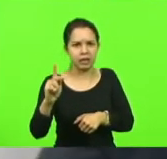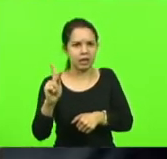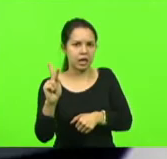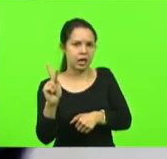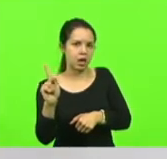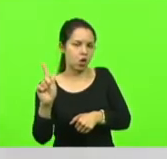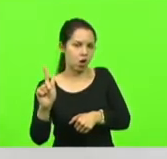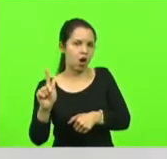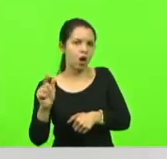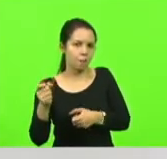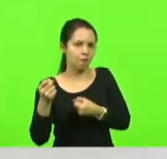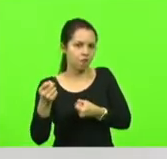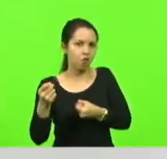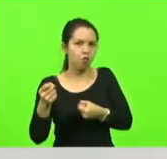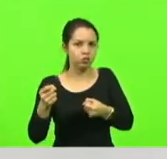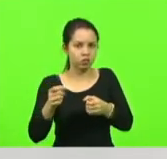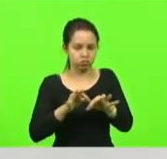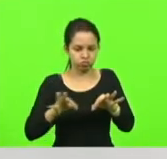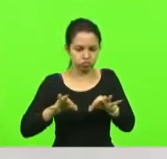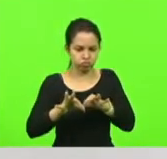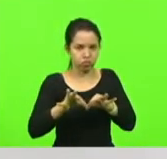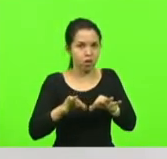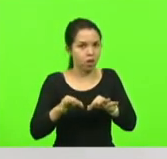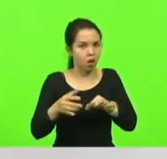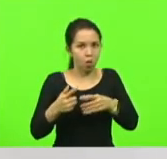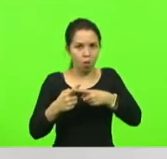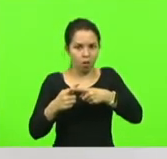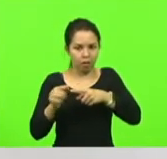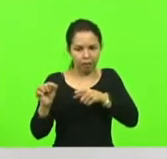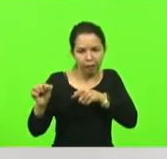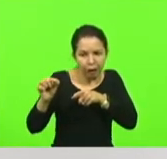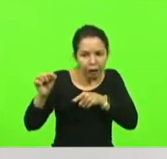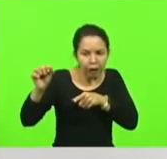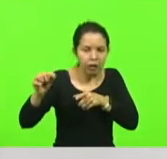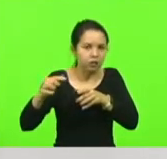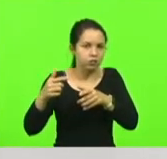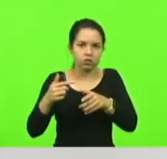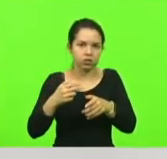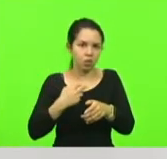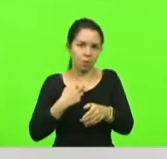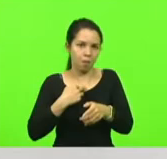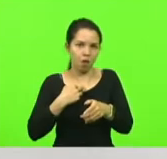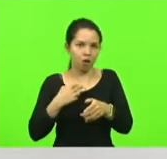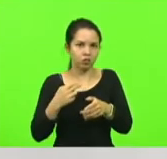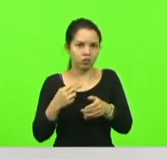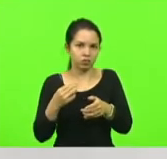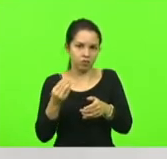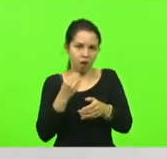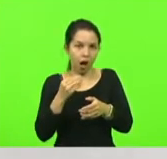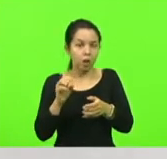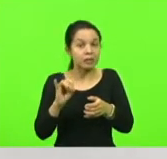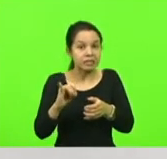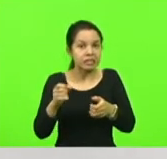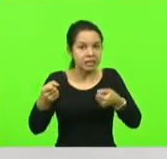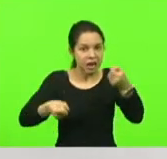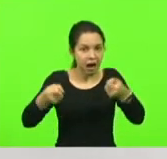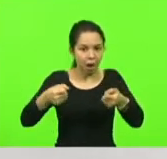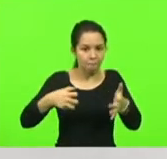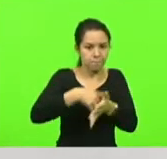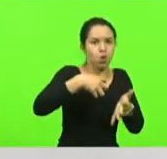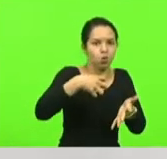realmente não pode ter nenhum tipo de fissura, nenhum tipo de fadiga. Se envolveu num acidente de trânsito, tem que passar por uma